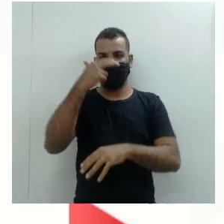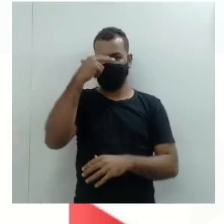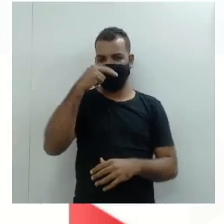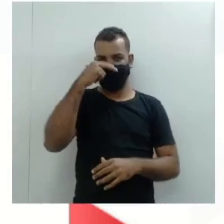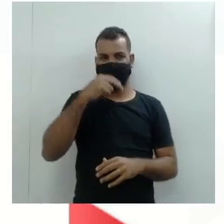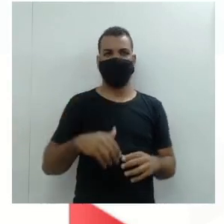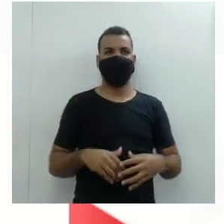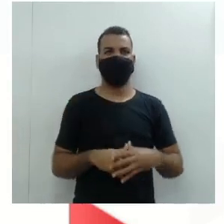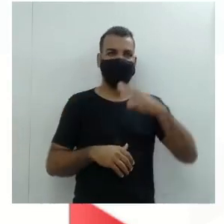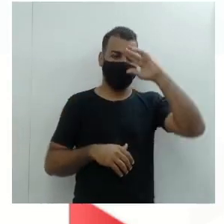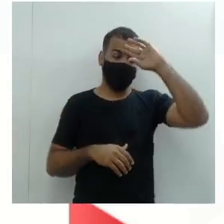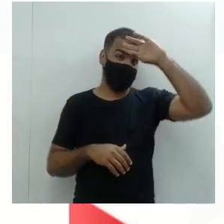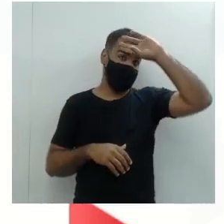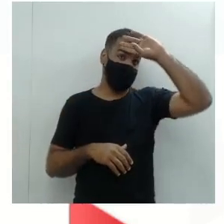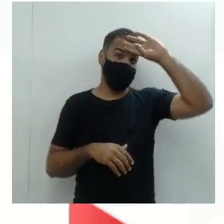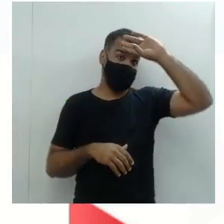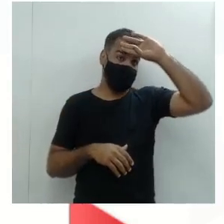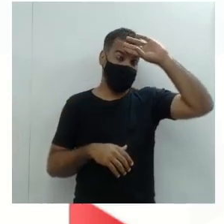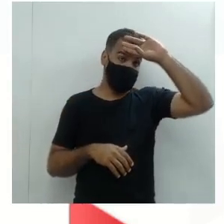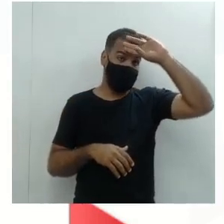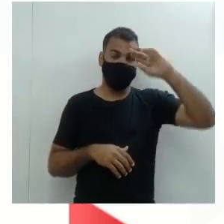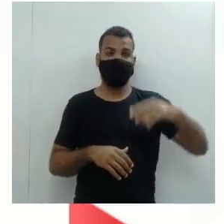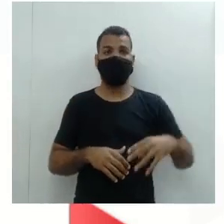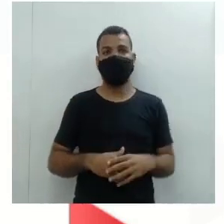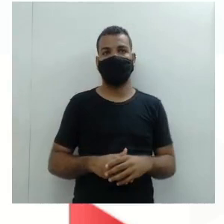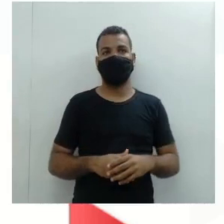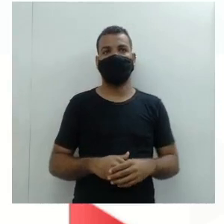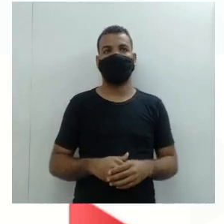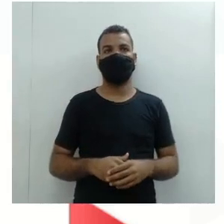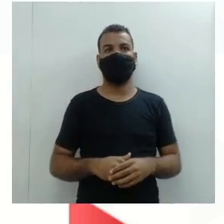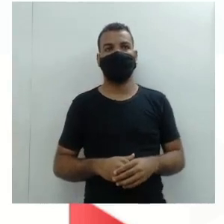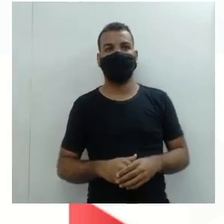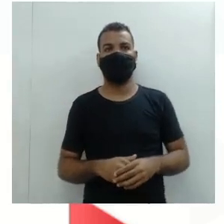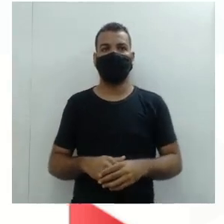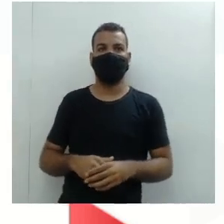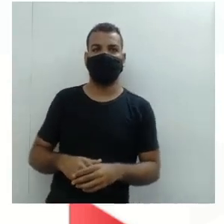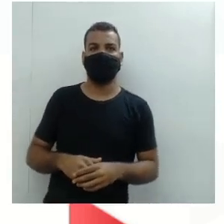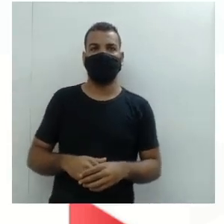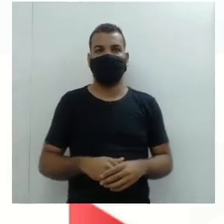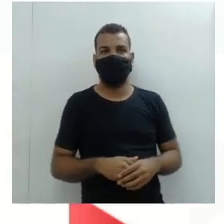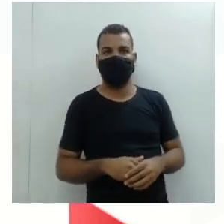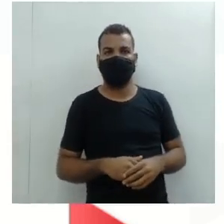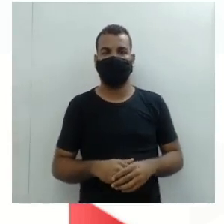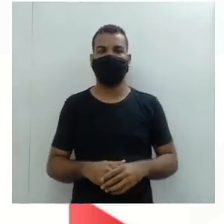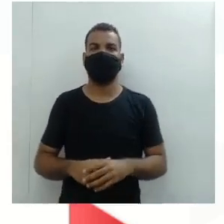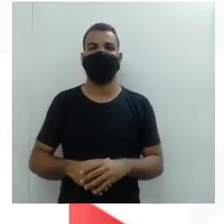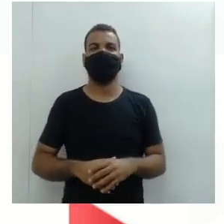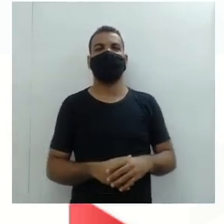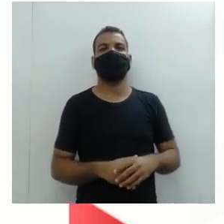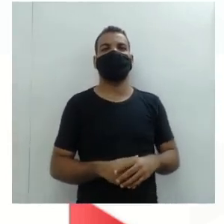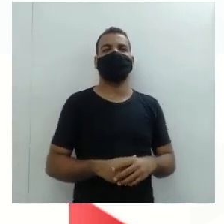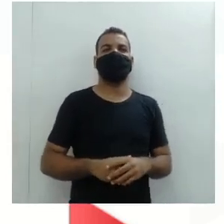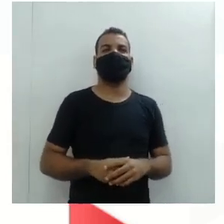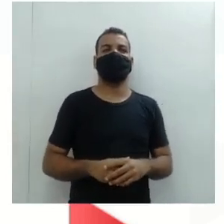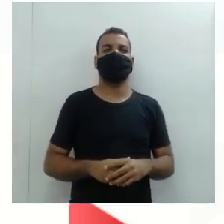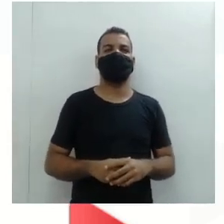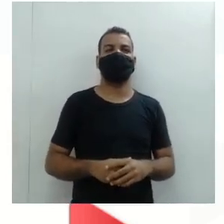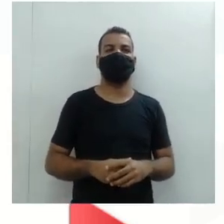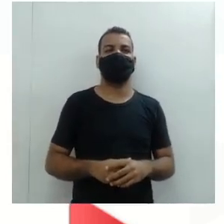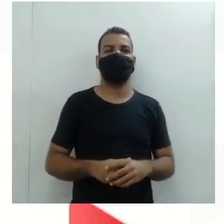Lembrar Nelson Rodrigues, que já foi falado aqui, e por uma questão, nós mesmos comentamos uma conversa aqui. Que nós tivemos sobre Nelson